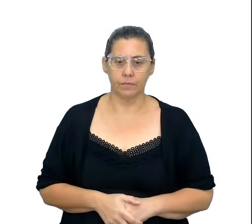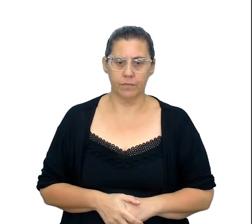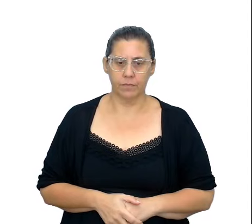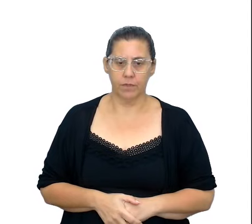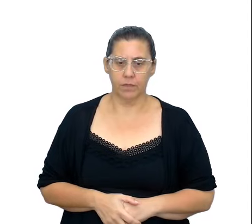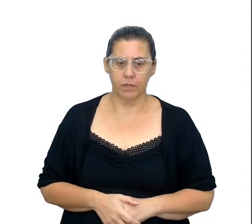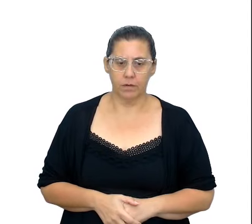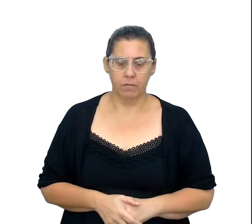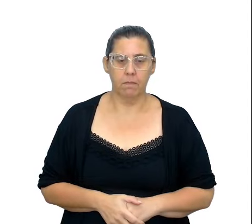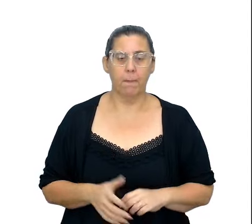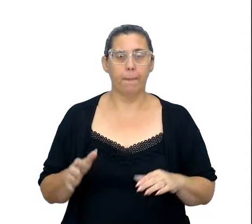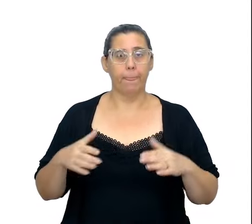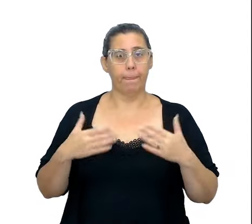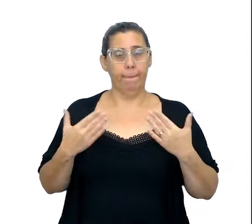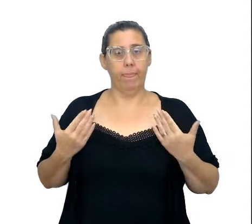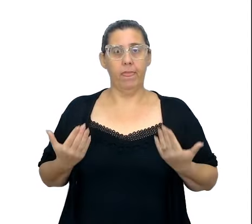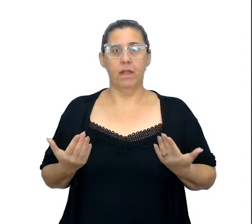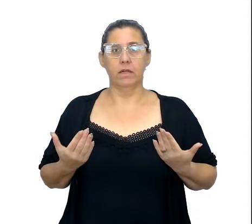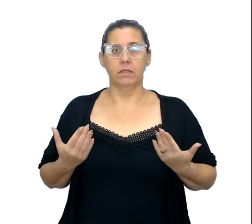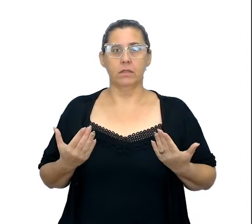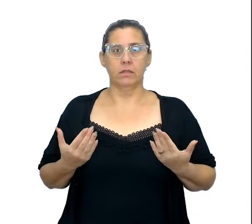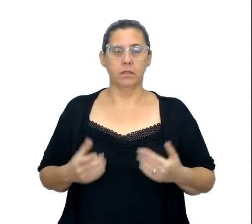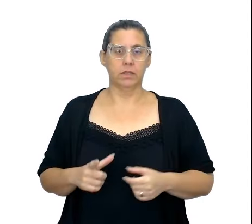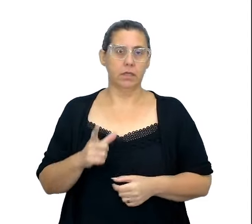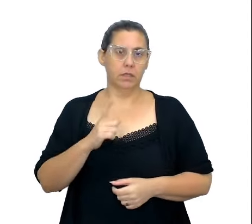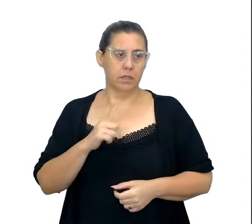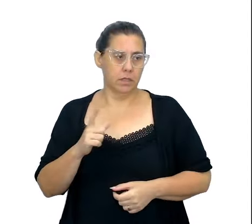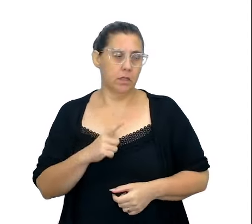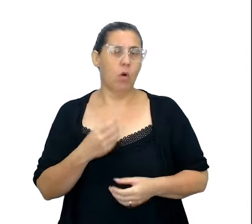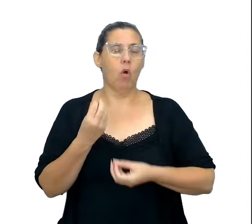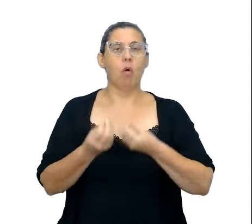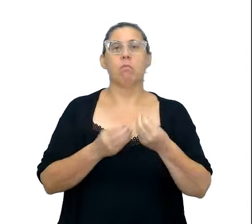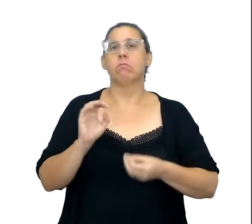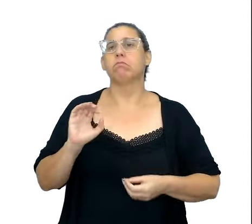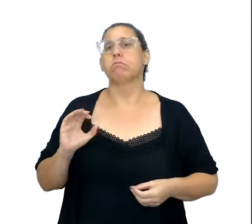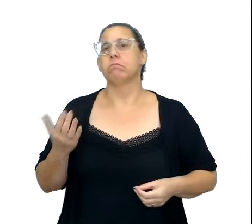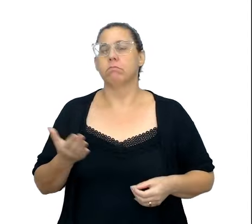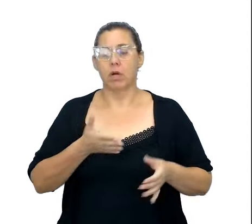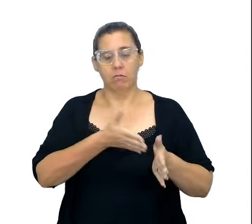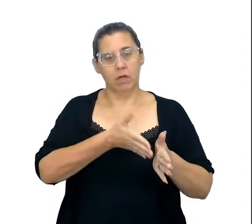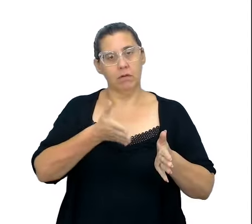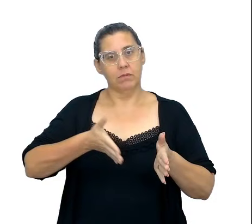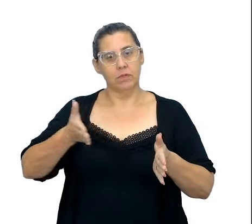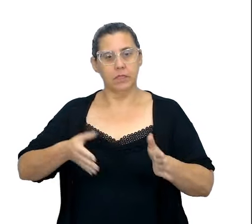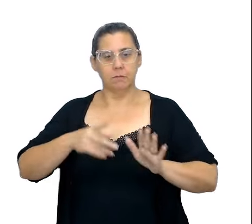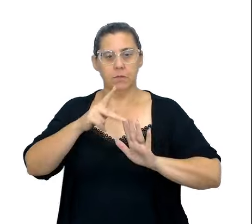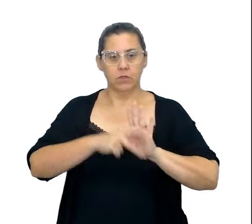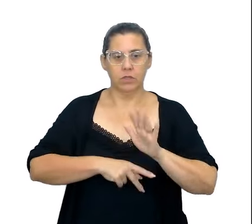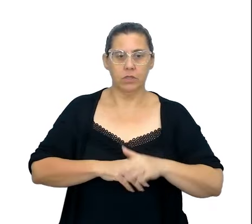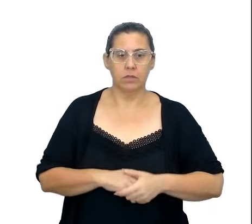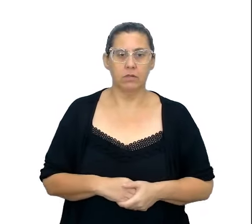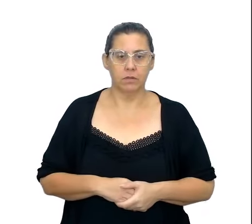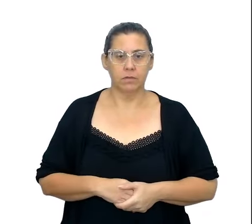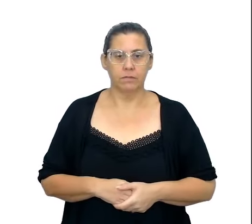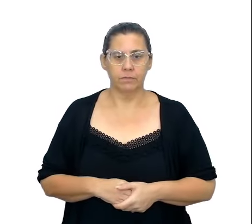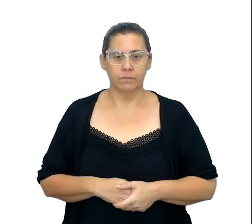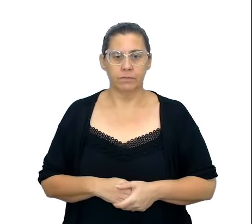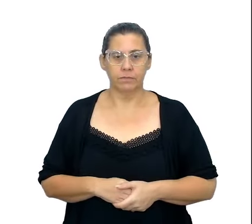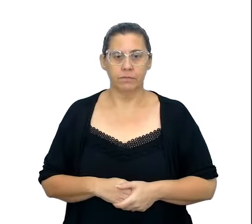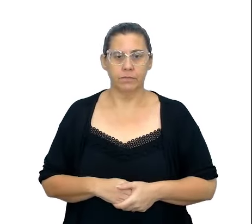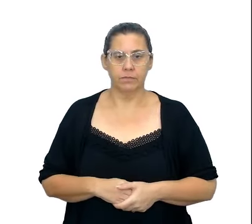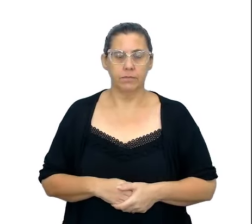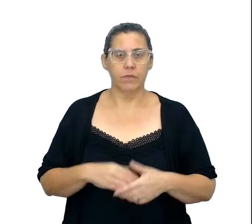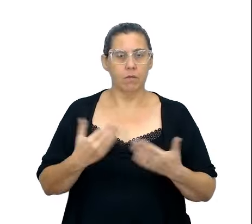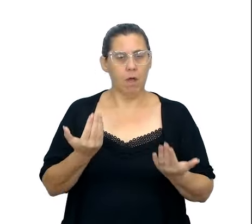tá? Aqui, então, né, aí como que funcionaria, tá, as etapas desse projeto. Bom, para a gente